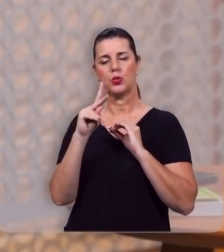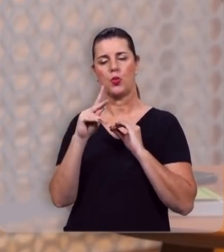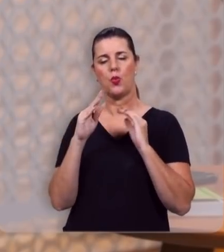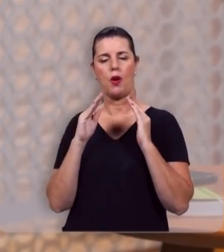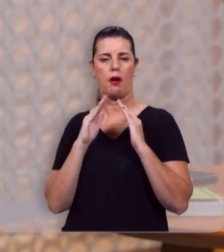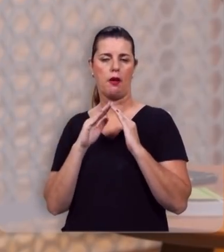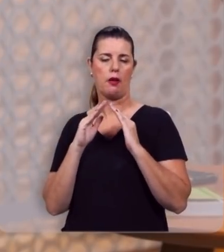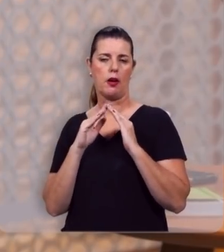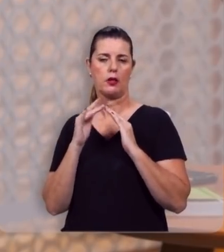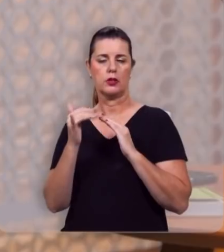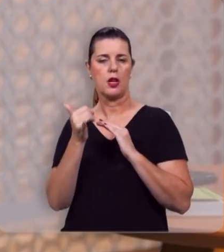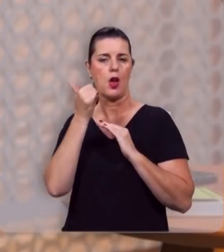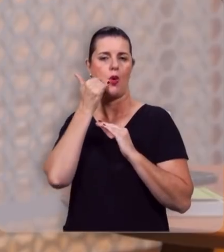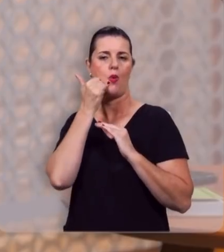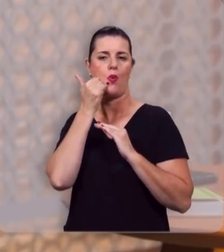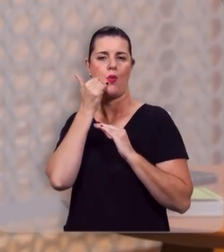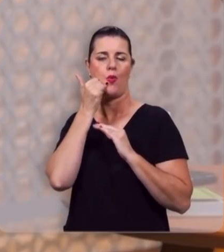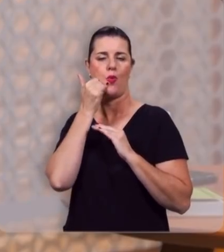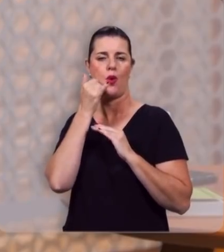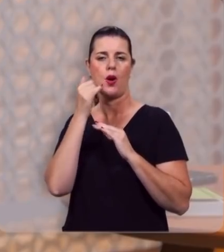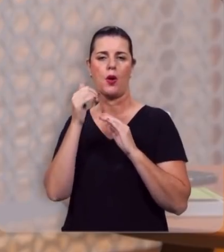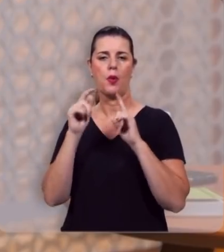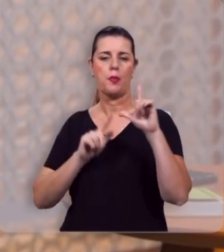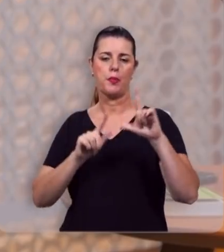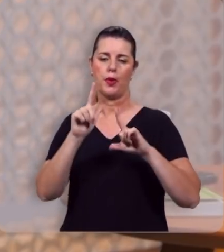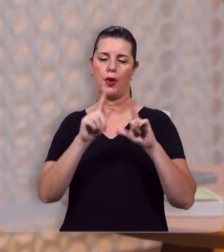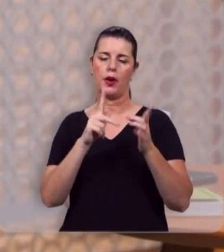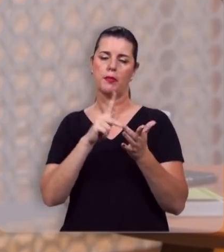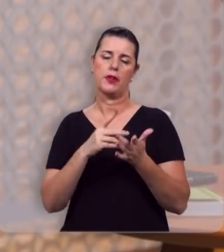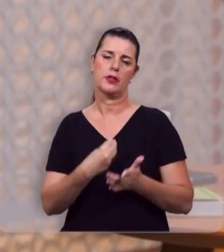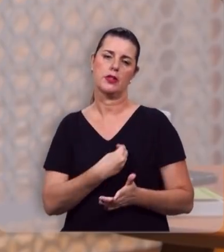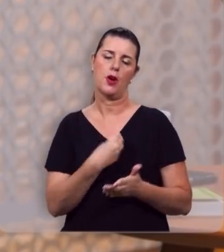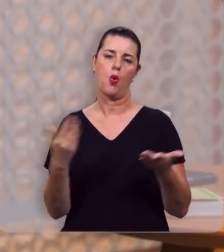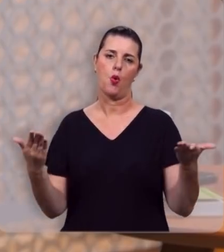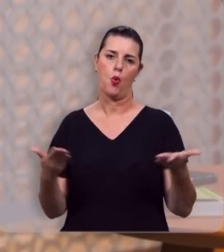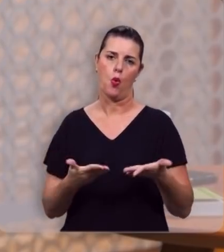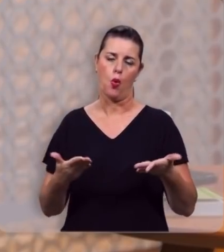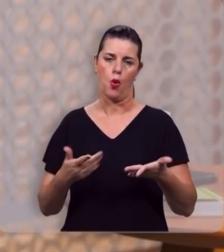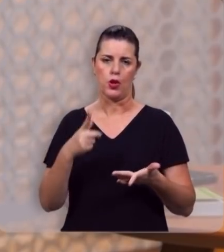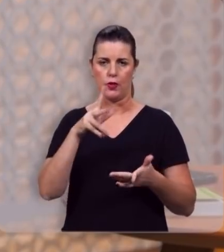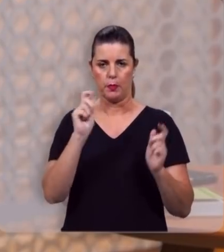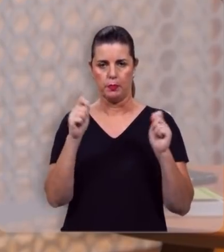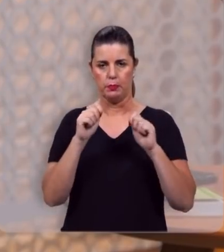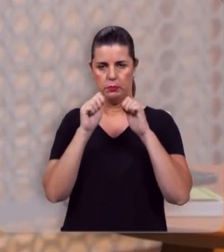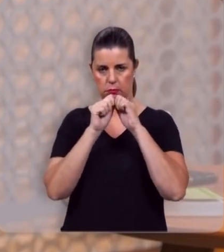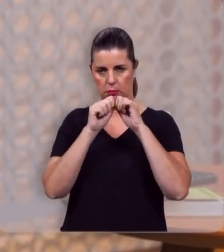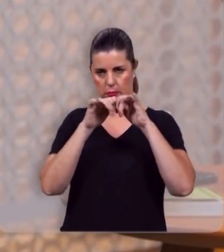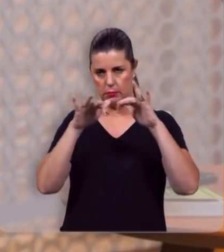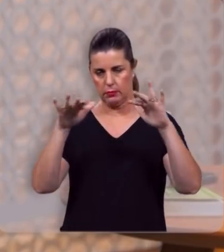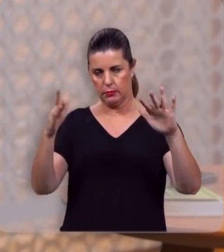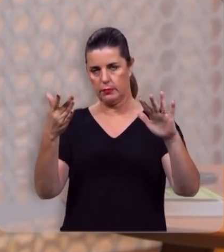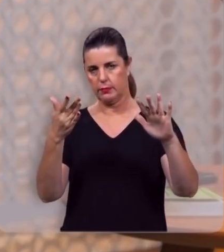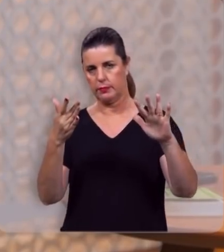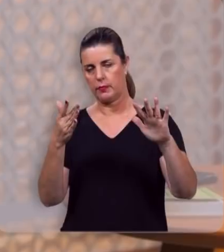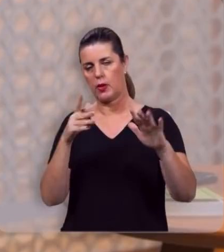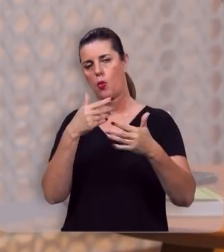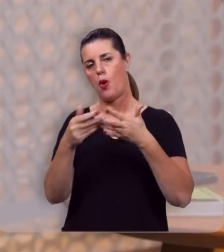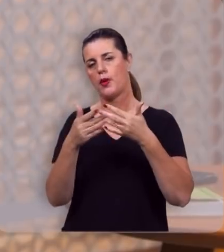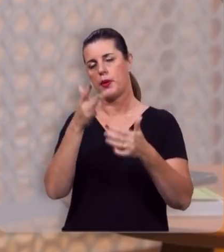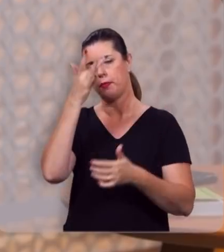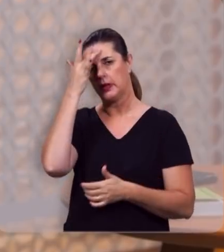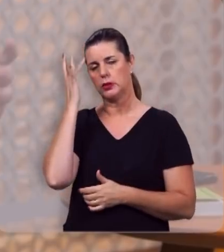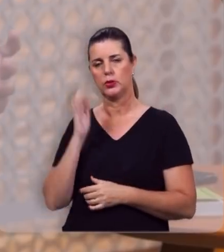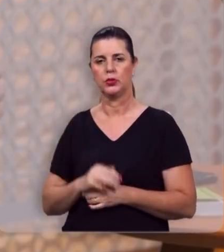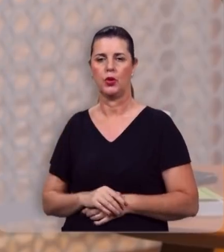aí onde você está, no seu celular, o programa Verdade e Vida de hoje. E você vai poder então encaminhar para quem